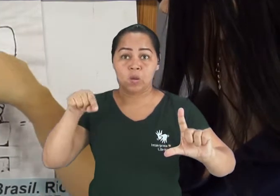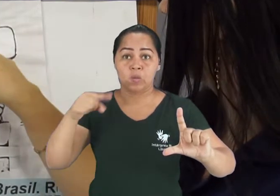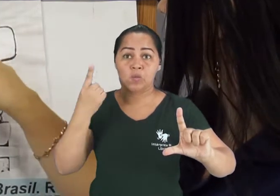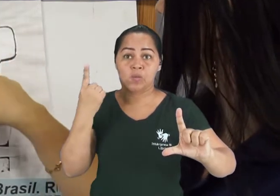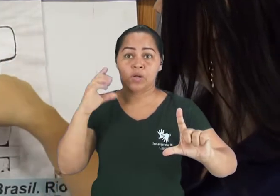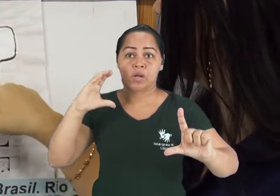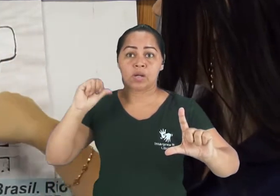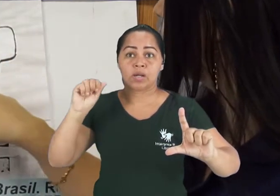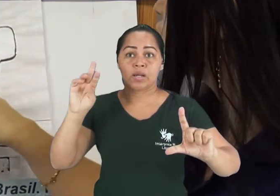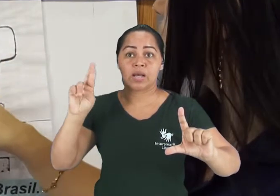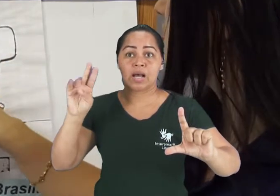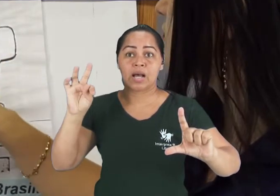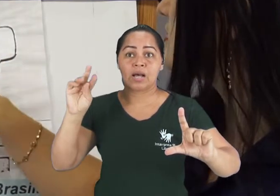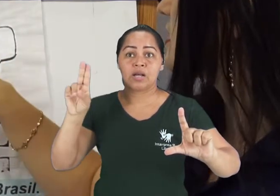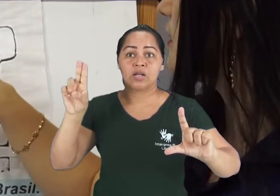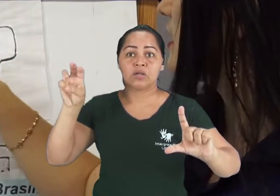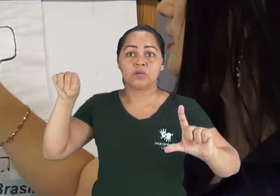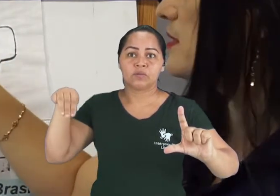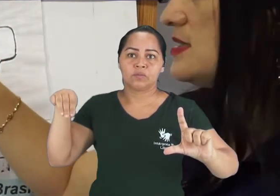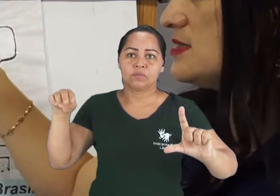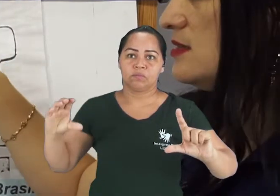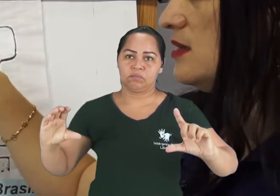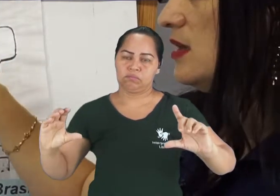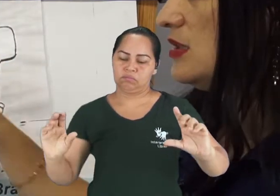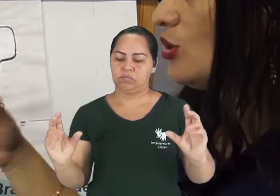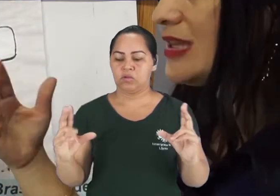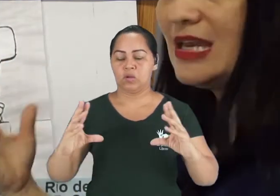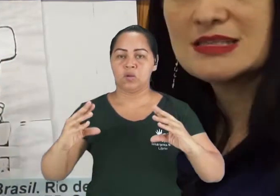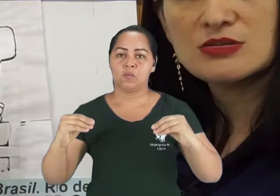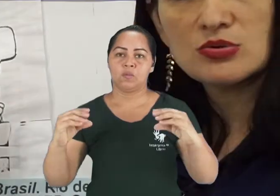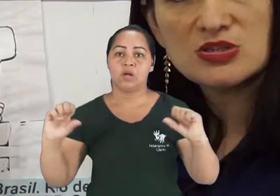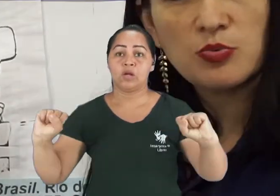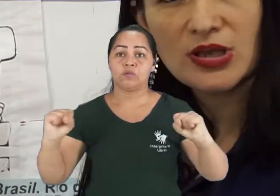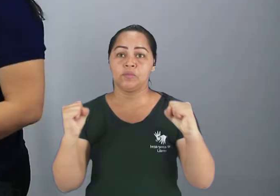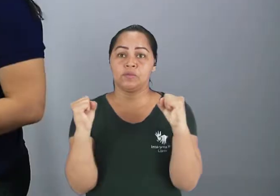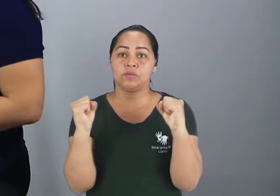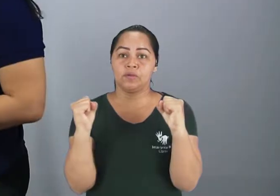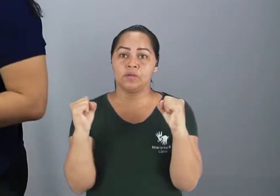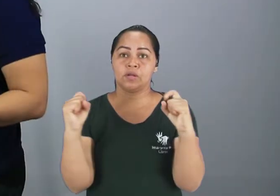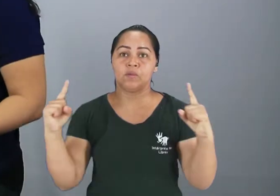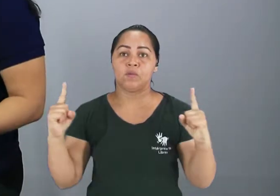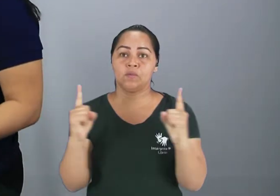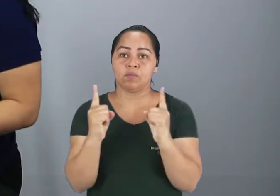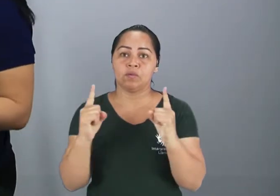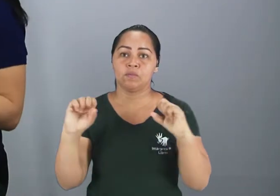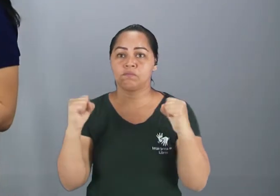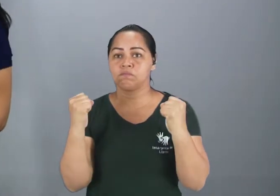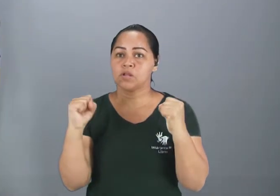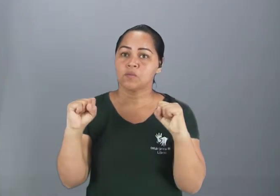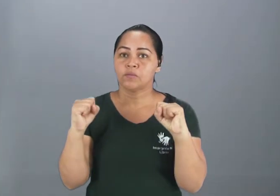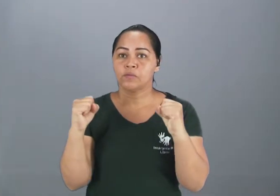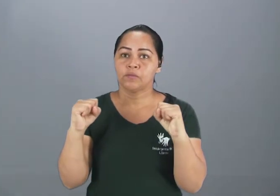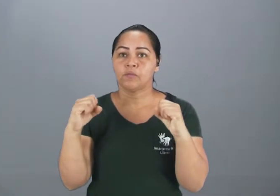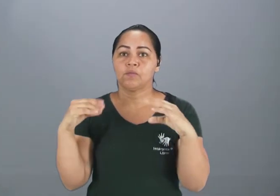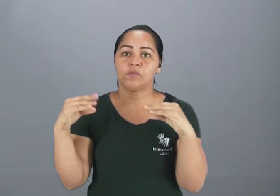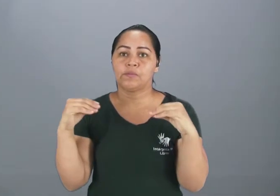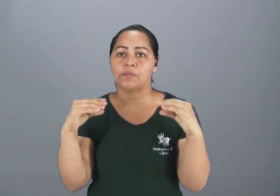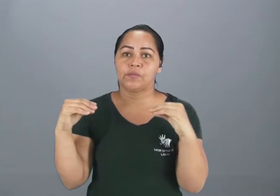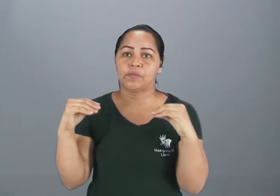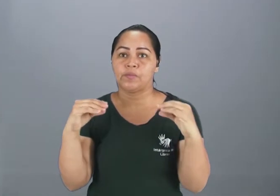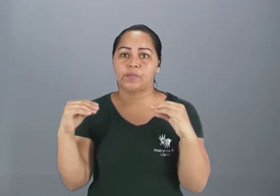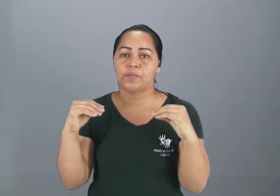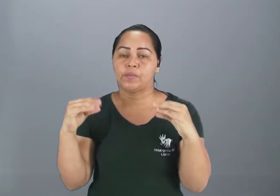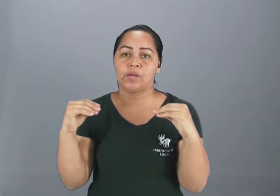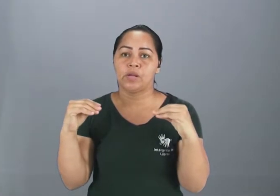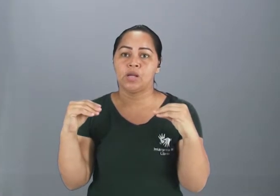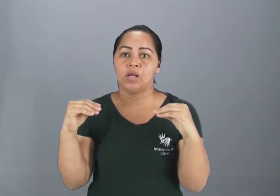que tá esses encaixes como se fosse quebra-cabeça? Então, analisando isso, porque é necessário que o que é necessário para que a comunicação